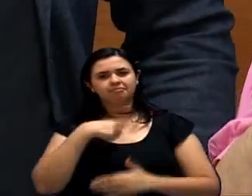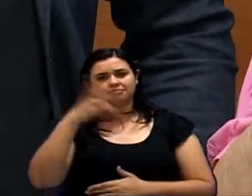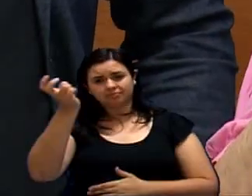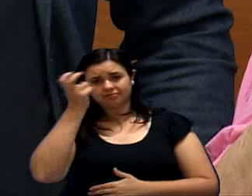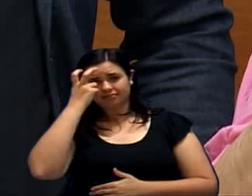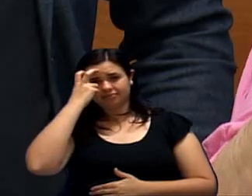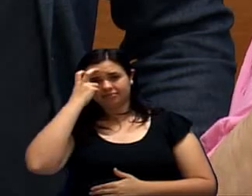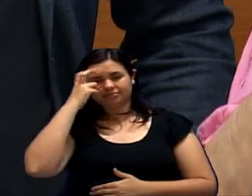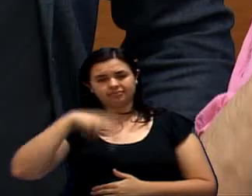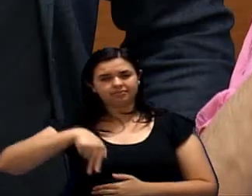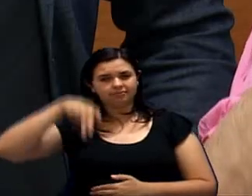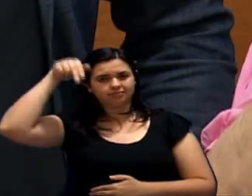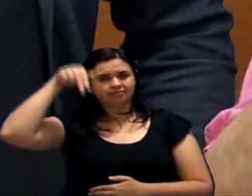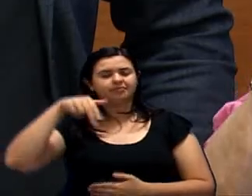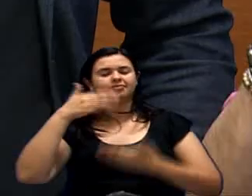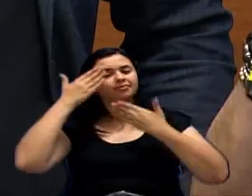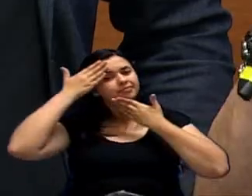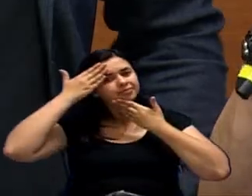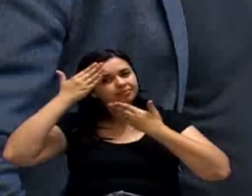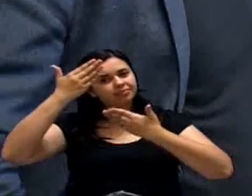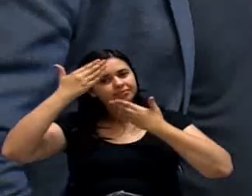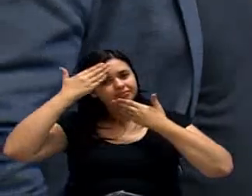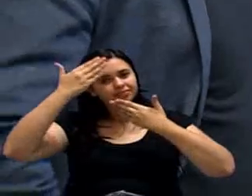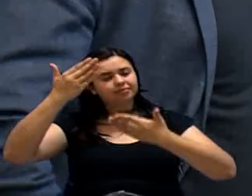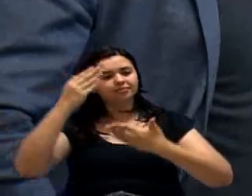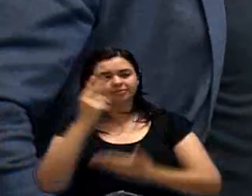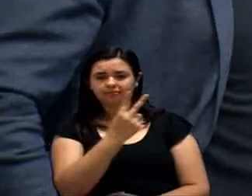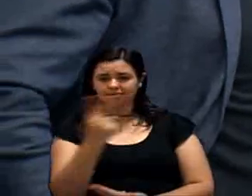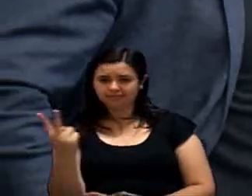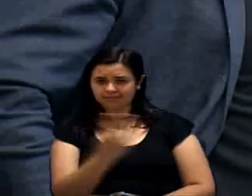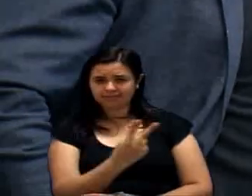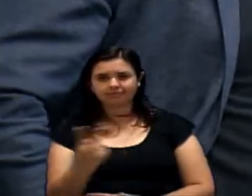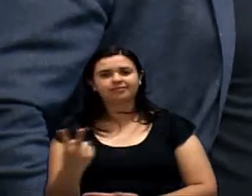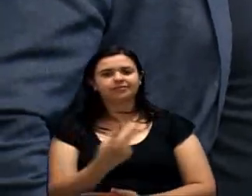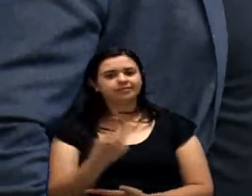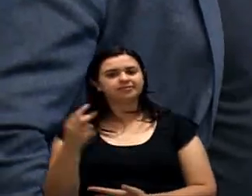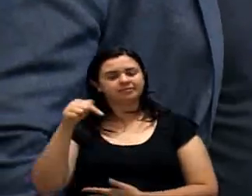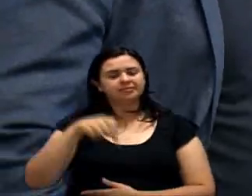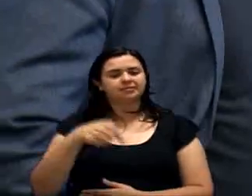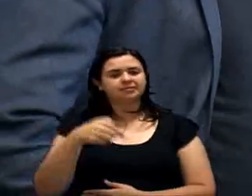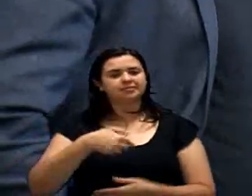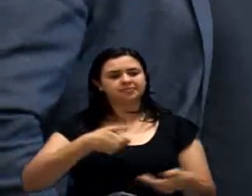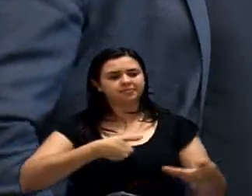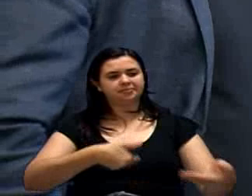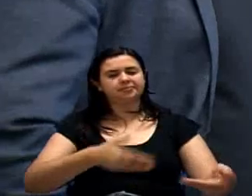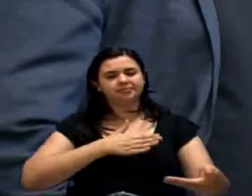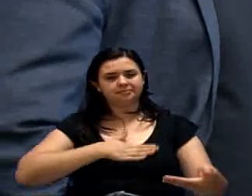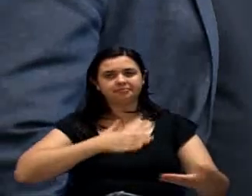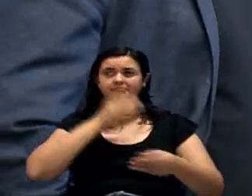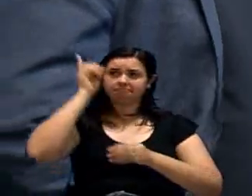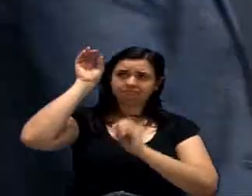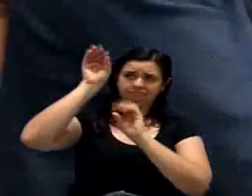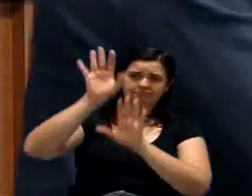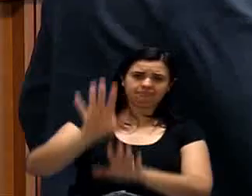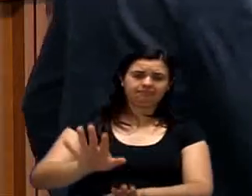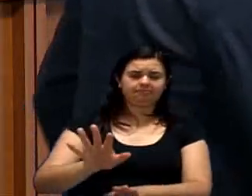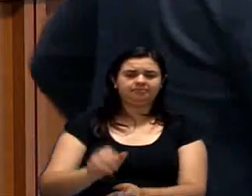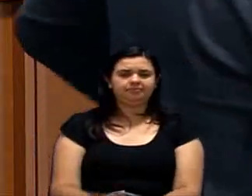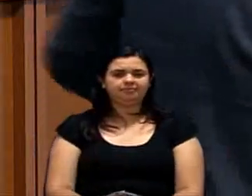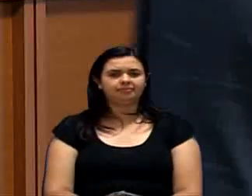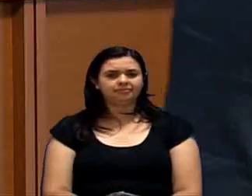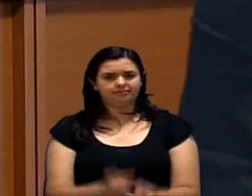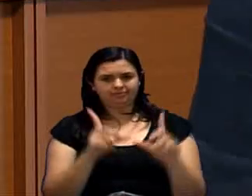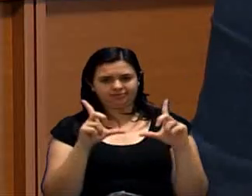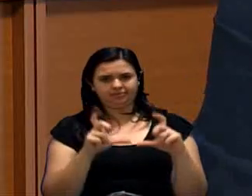cultura, enfim. Muito obrigada, Dylan, muito obrigada, Yara, por estar aqui. Deus lhe pague essa oportunidade. Amém. Vamos